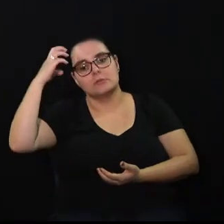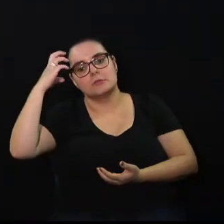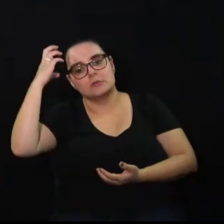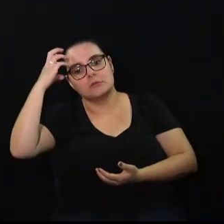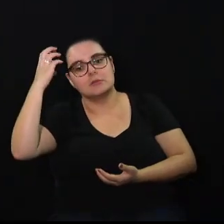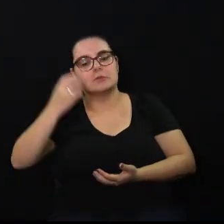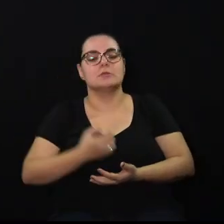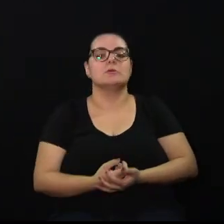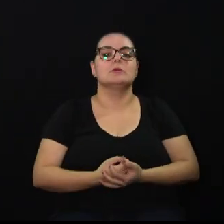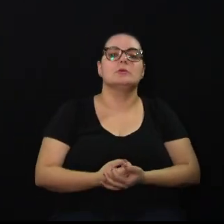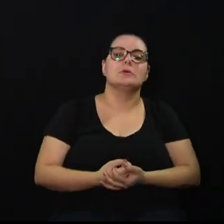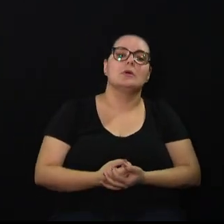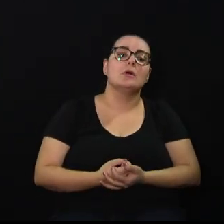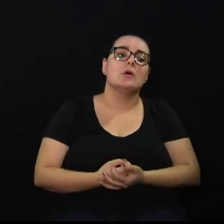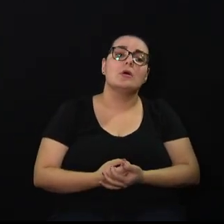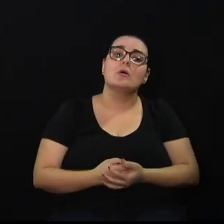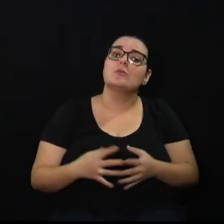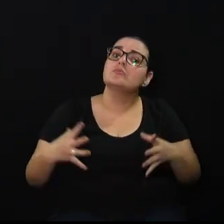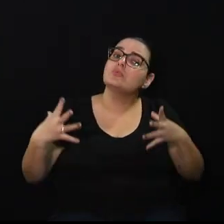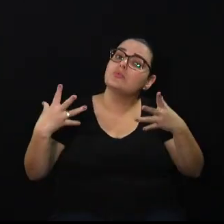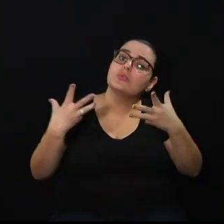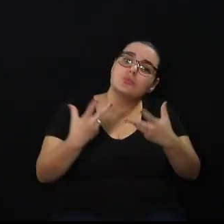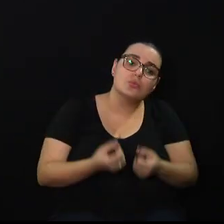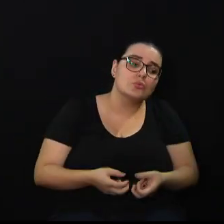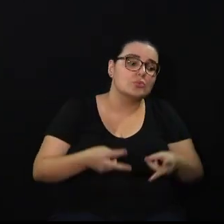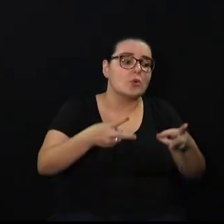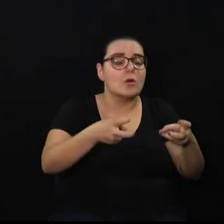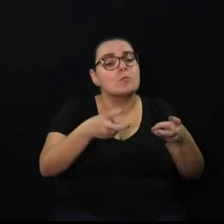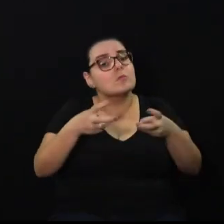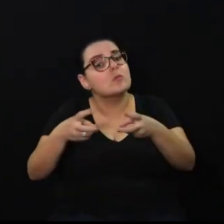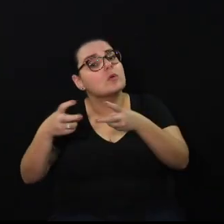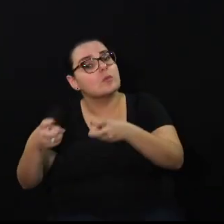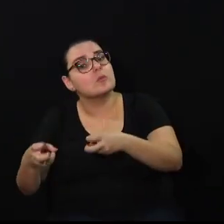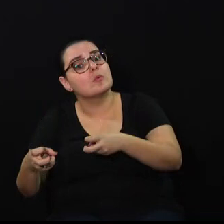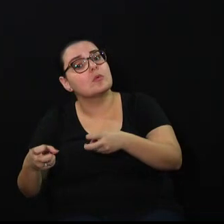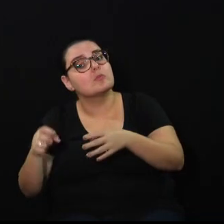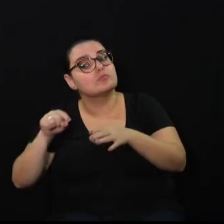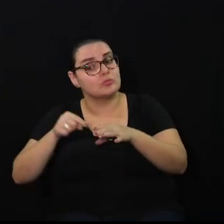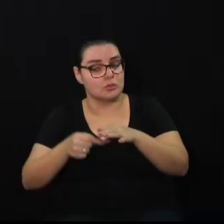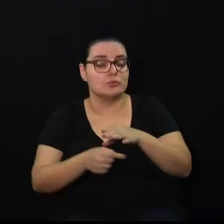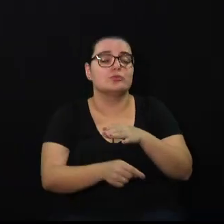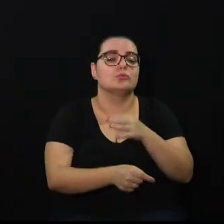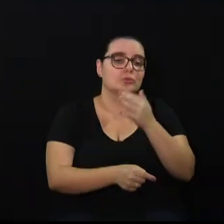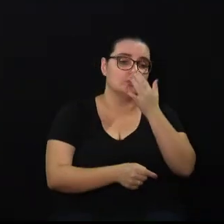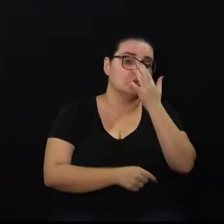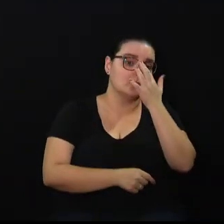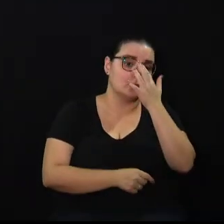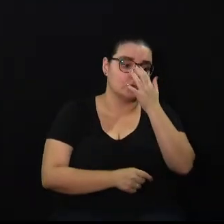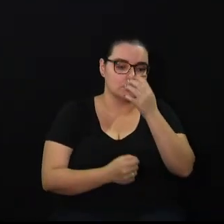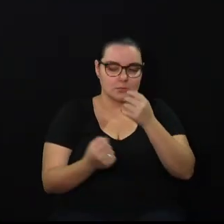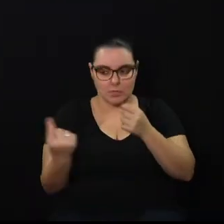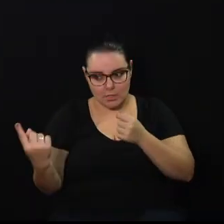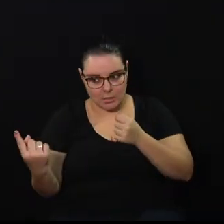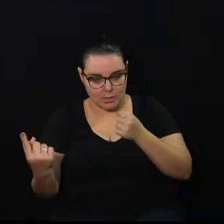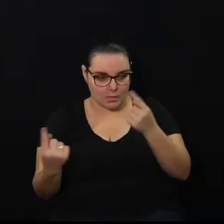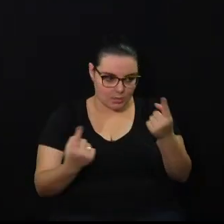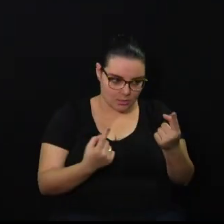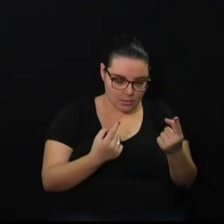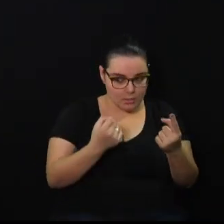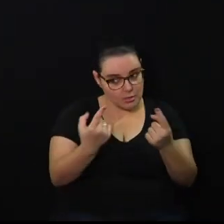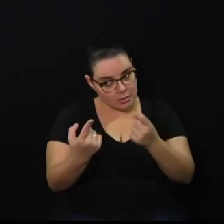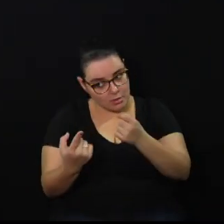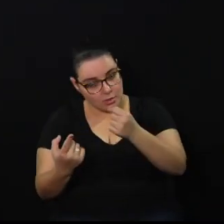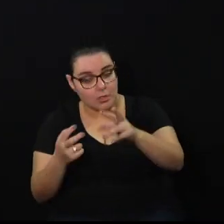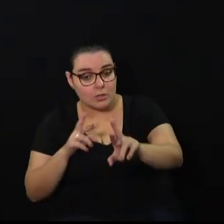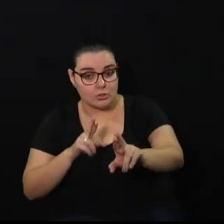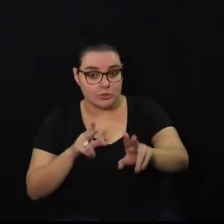também então tudo isso tem que ser olhado é mais ministro minuciosamente individualizado esse tratamento com cada